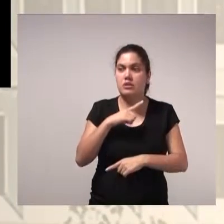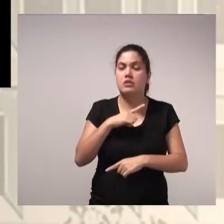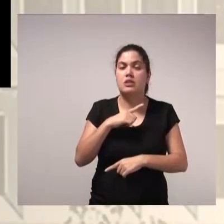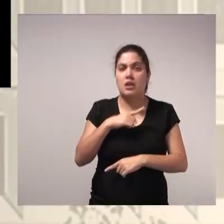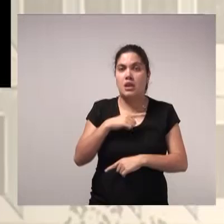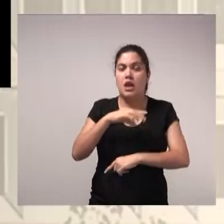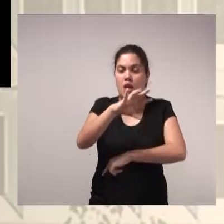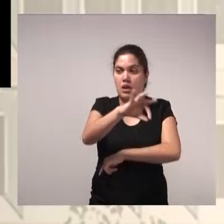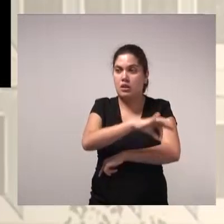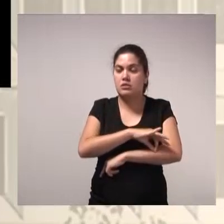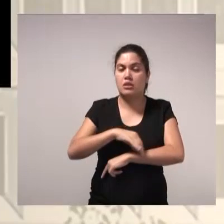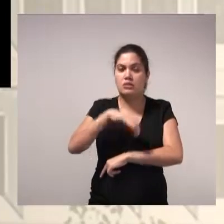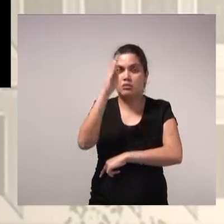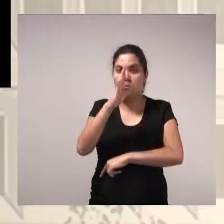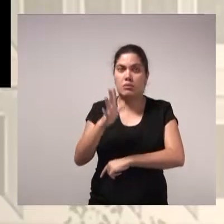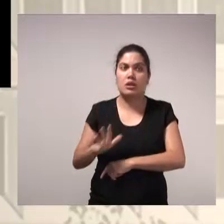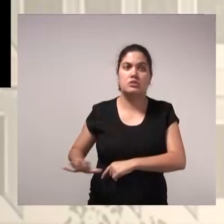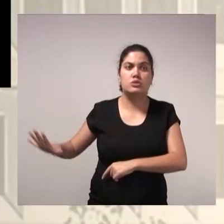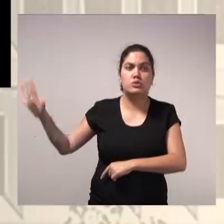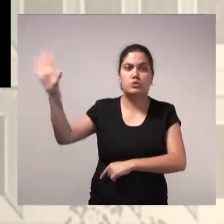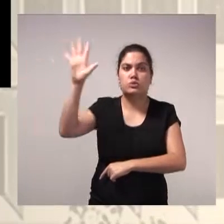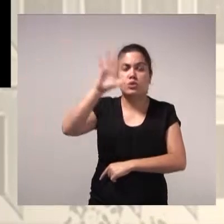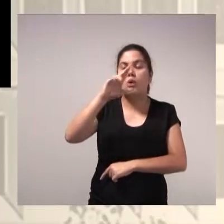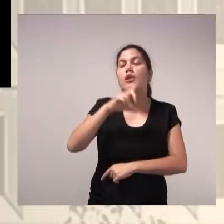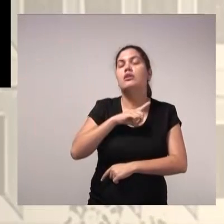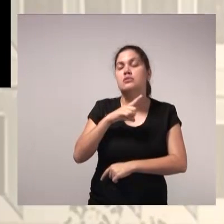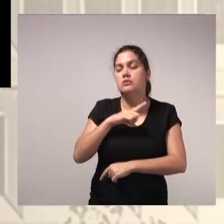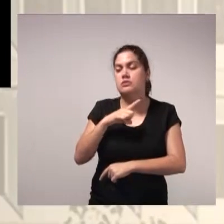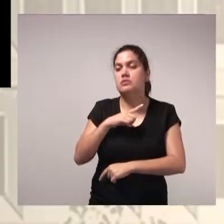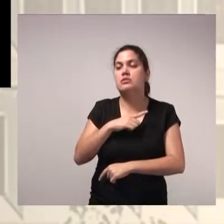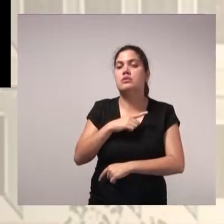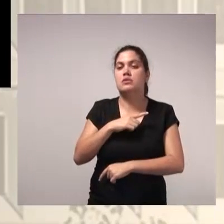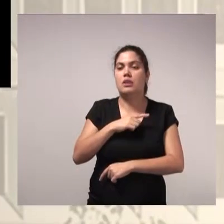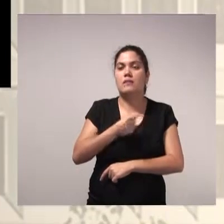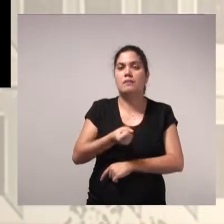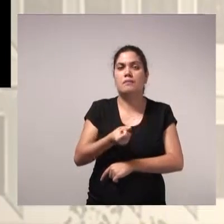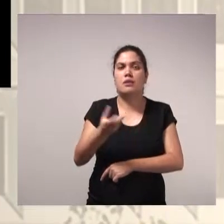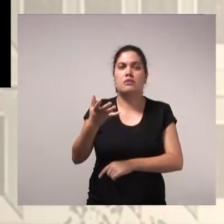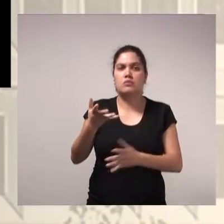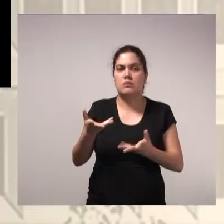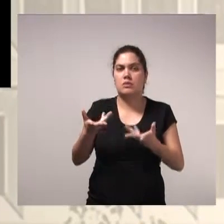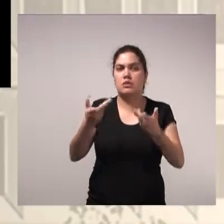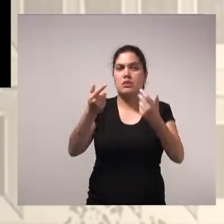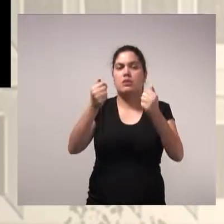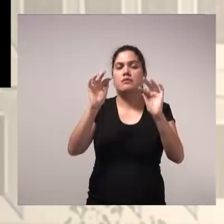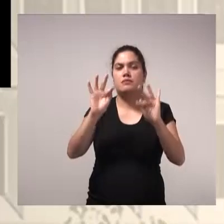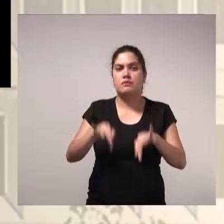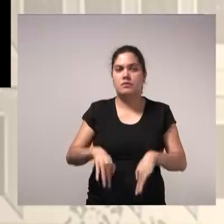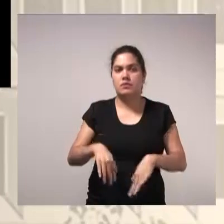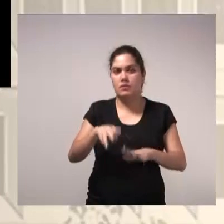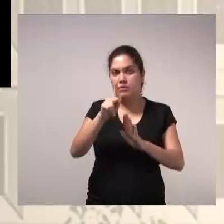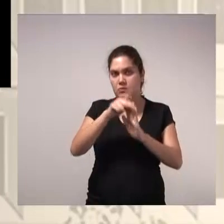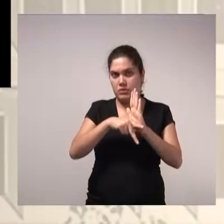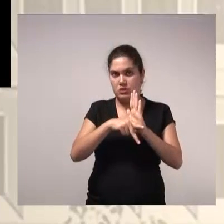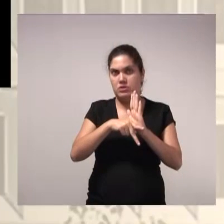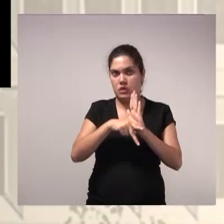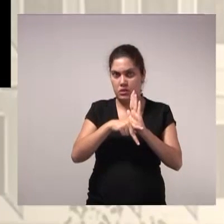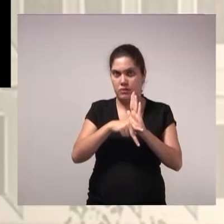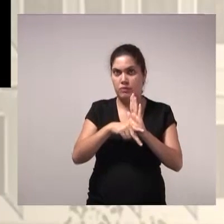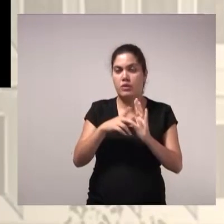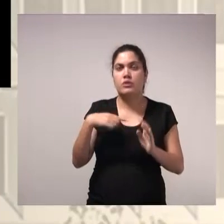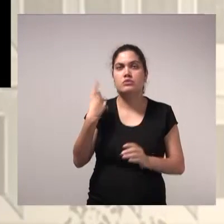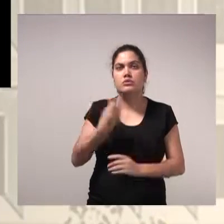todo concorrendo, e aí você tem uma elevação da qualidade final desse projeto. Aí nós estamos